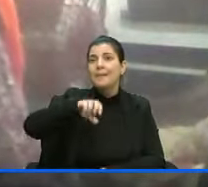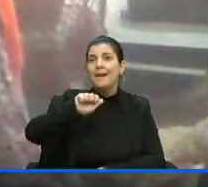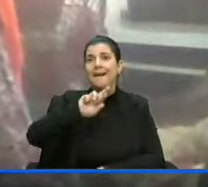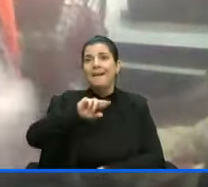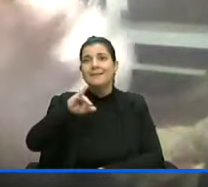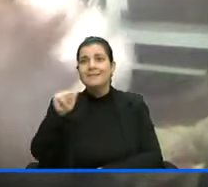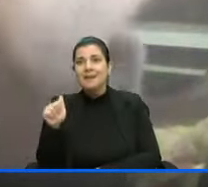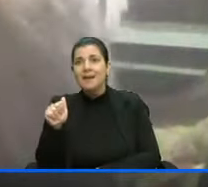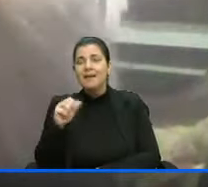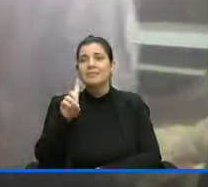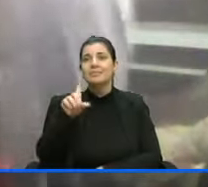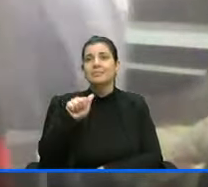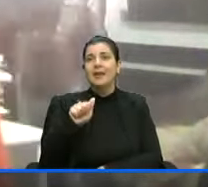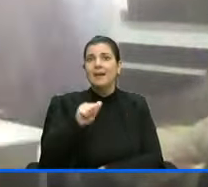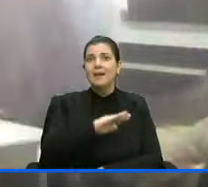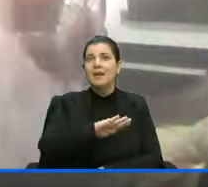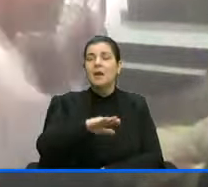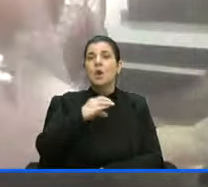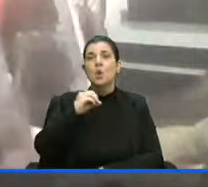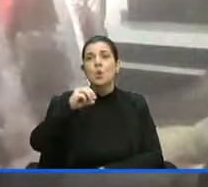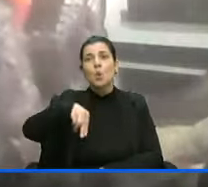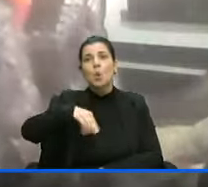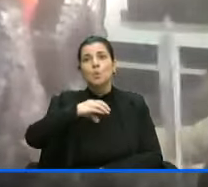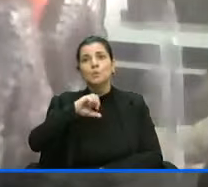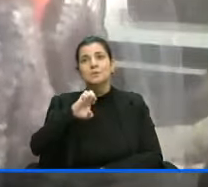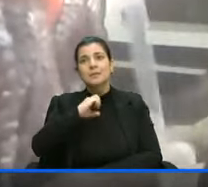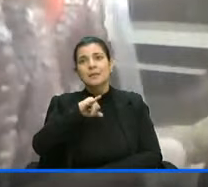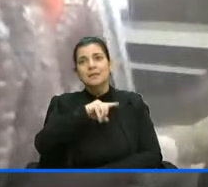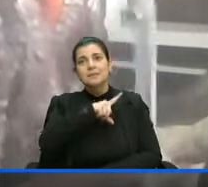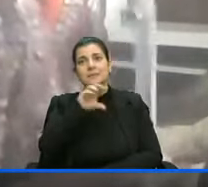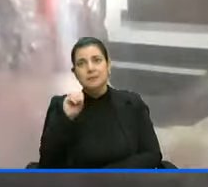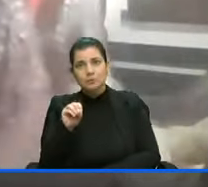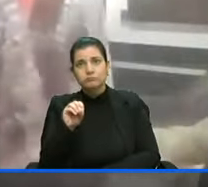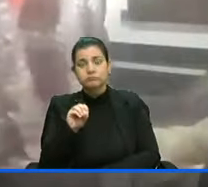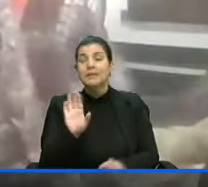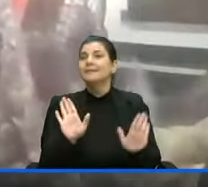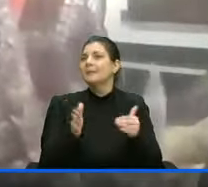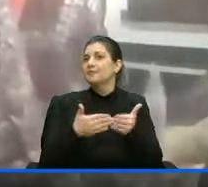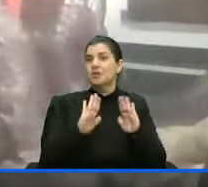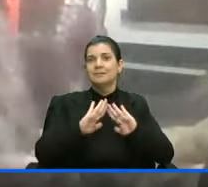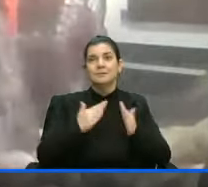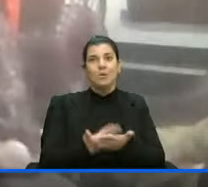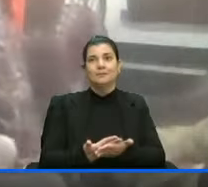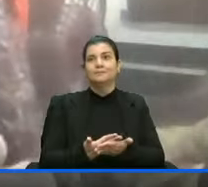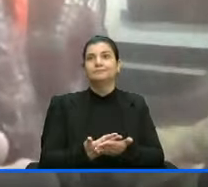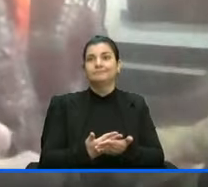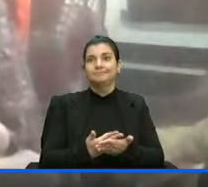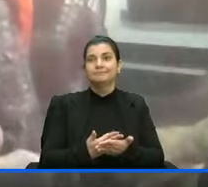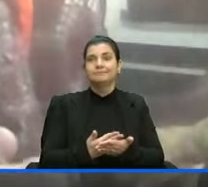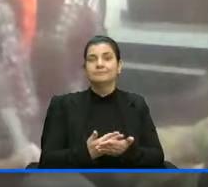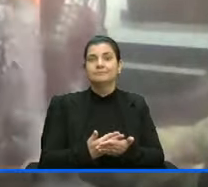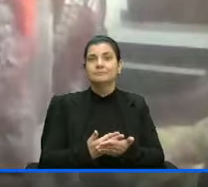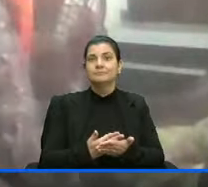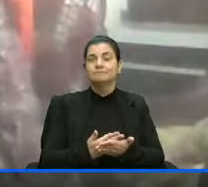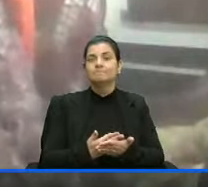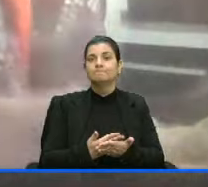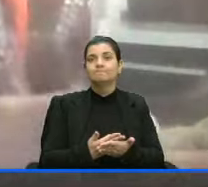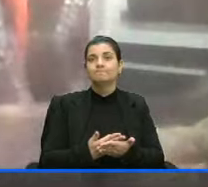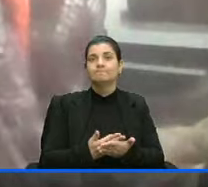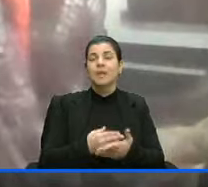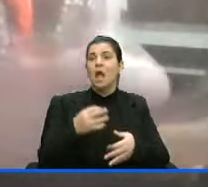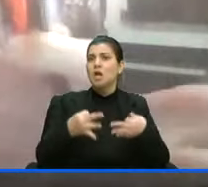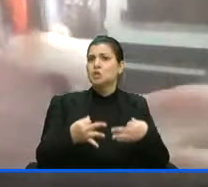rua dela, as crianças saem na rua atrás de ti, e tá lá fechada a escola, né? Tem que tirar a bendita paineira, a